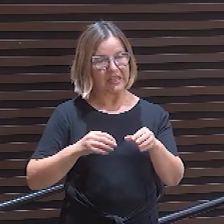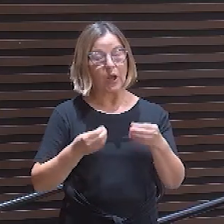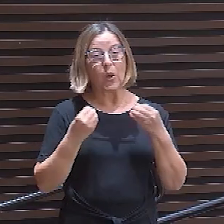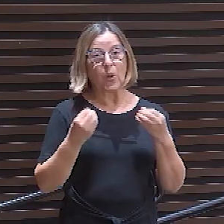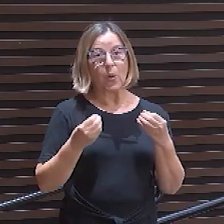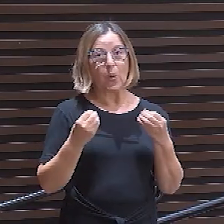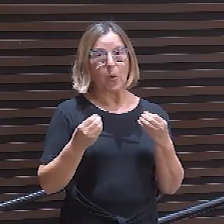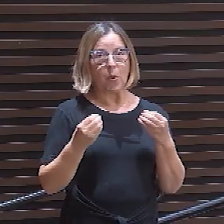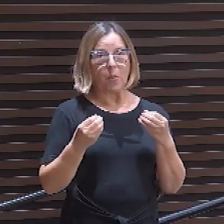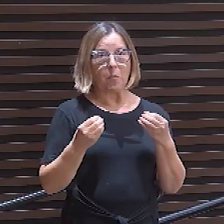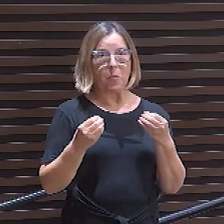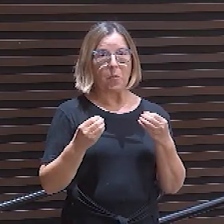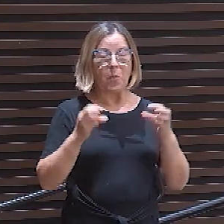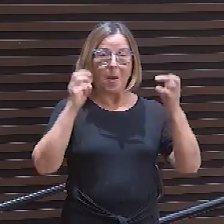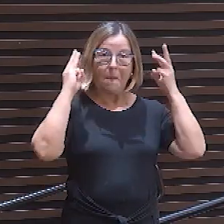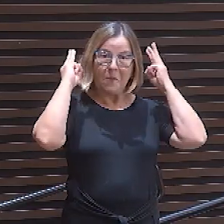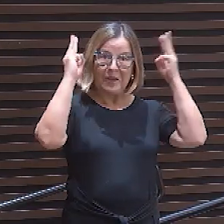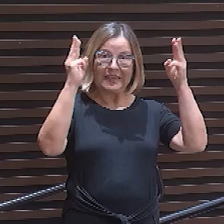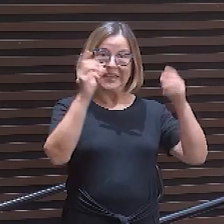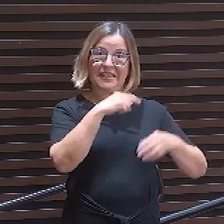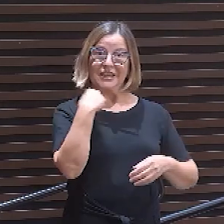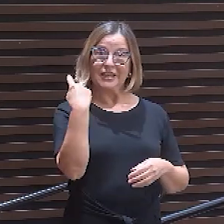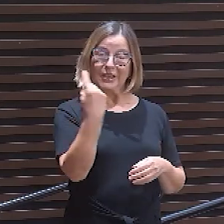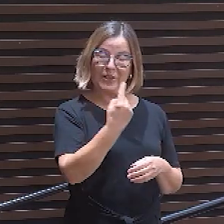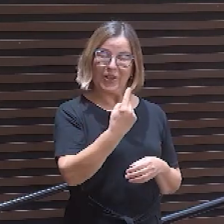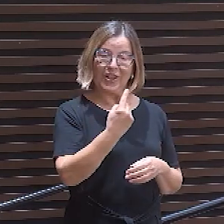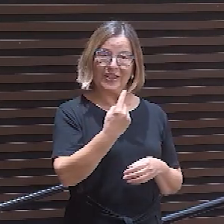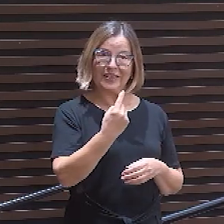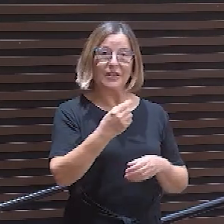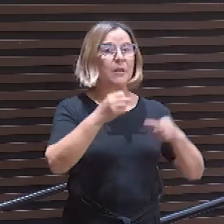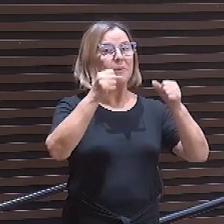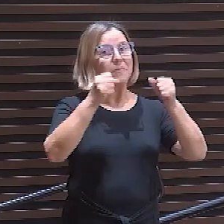e como nós podemos viver